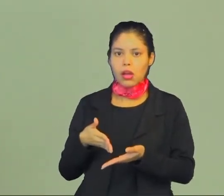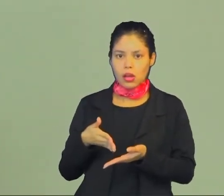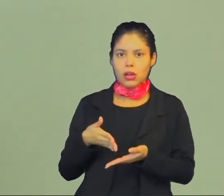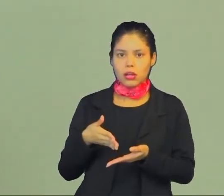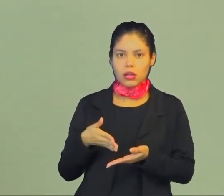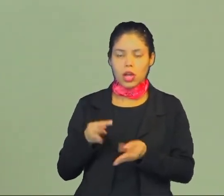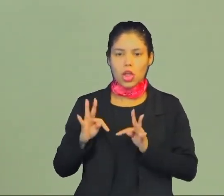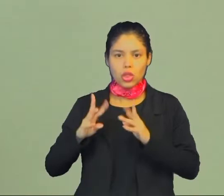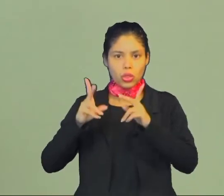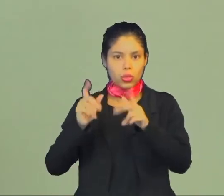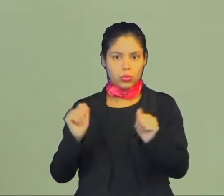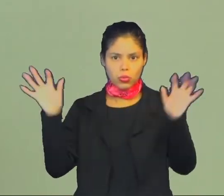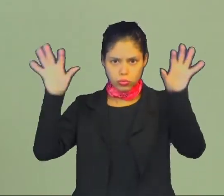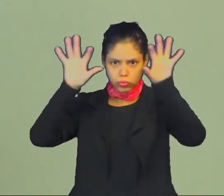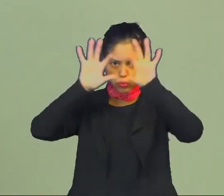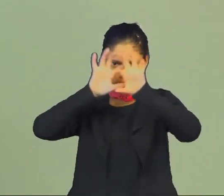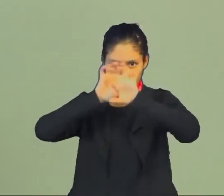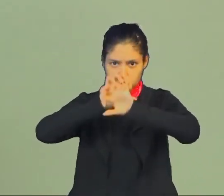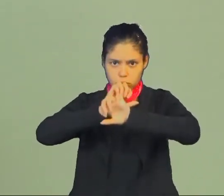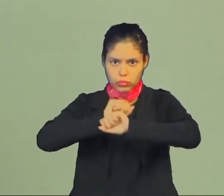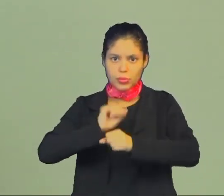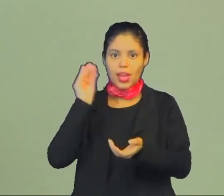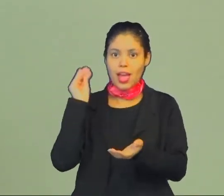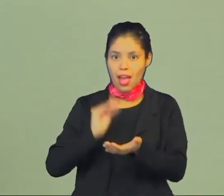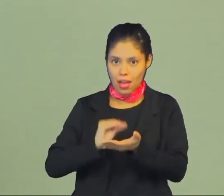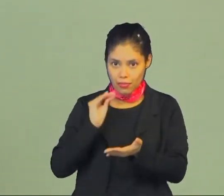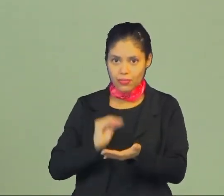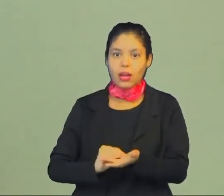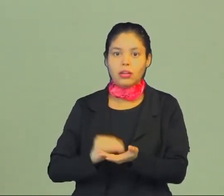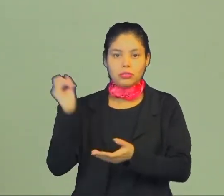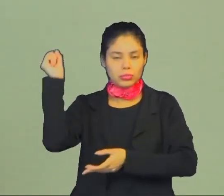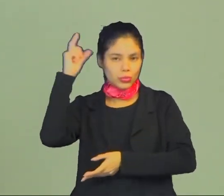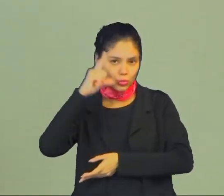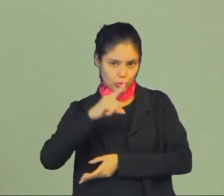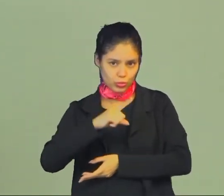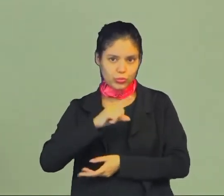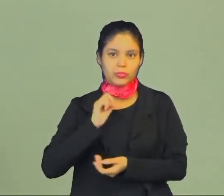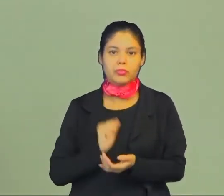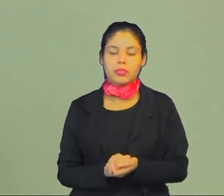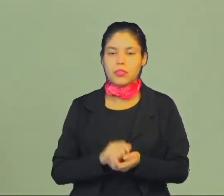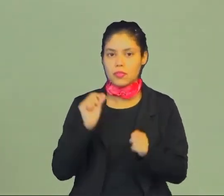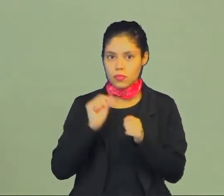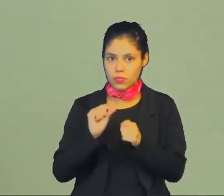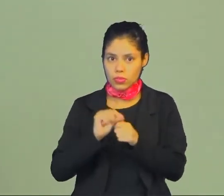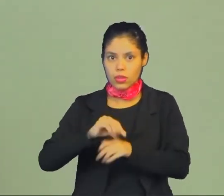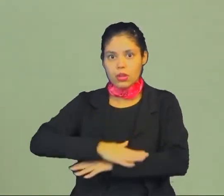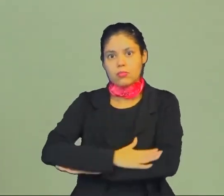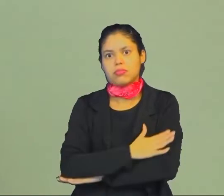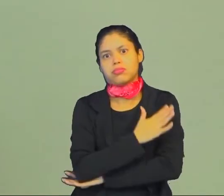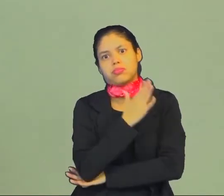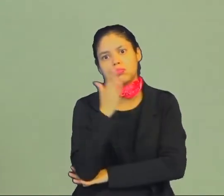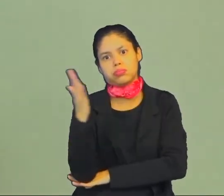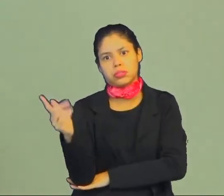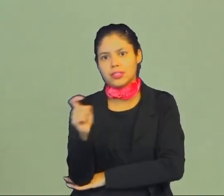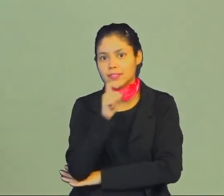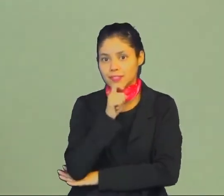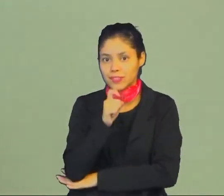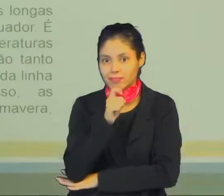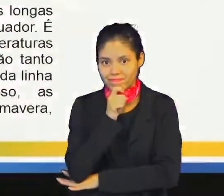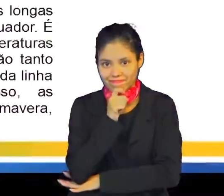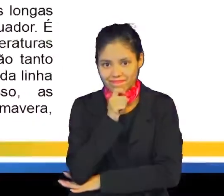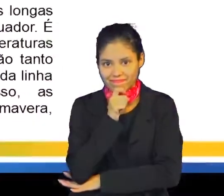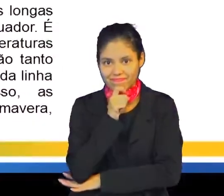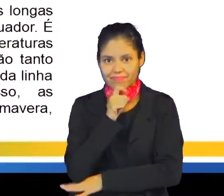do ano é totalmente no escuro devido essa falta de incidência do Sol isso faz com que as noites elas fiquem mais geladas e